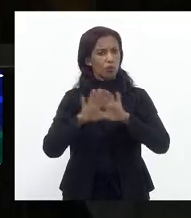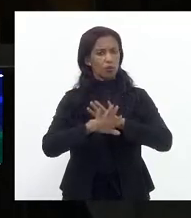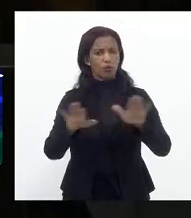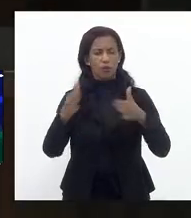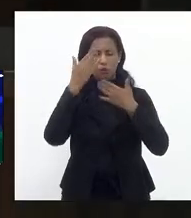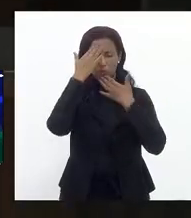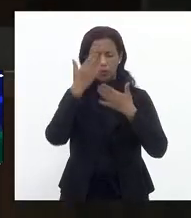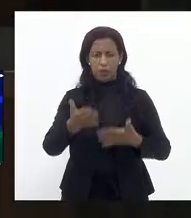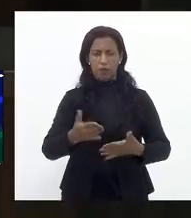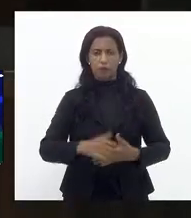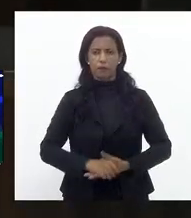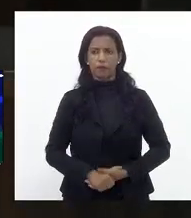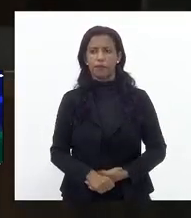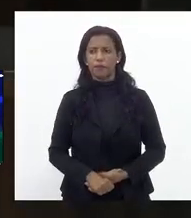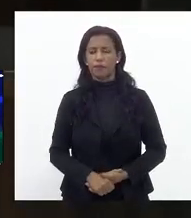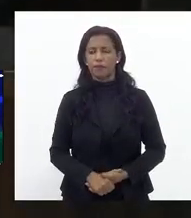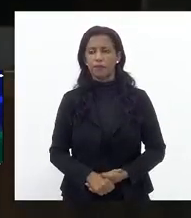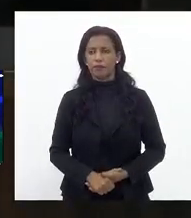obrigado.